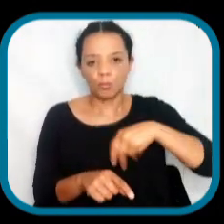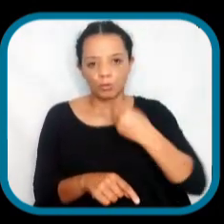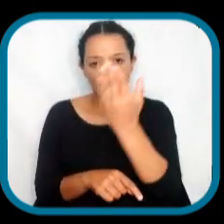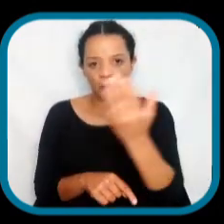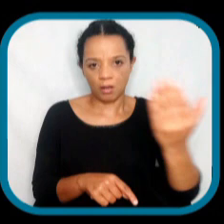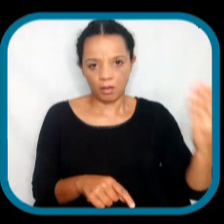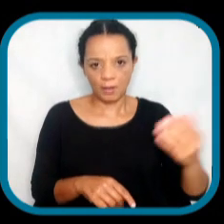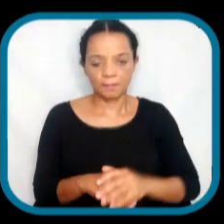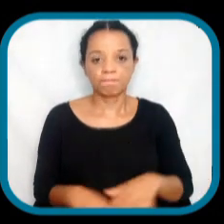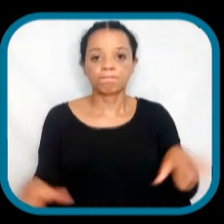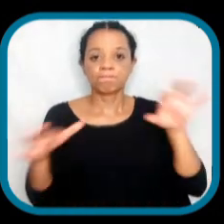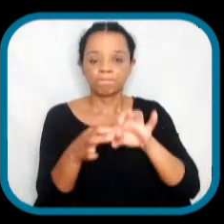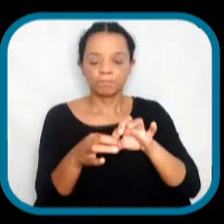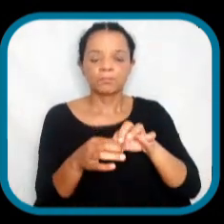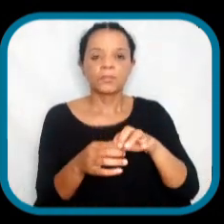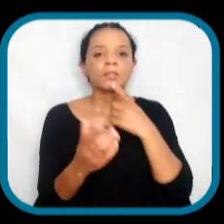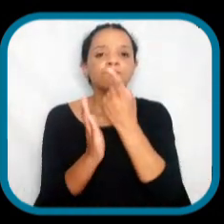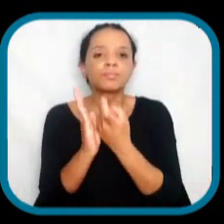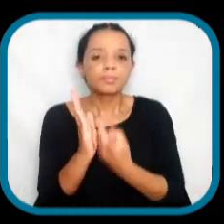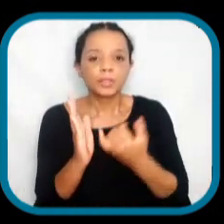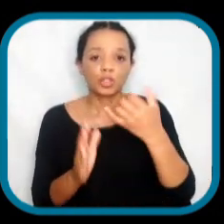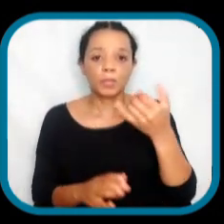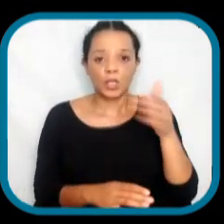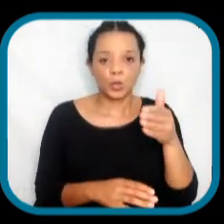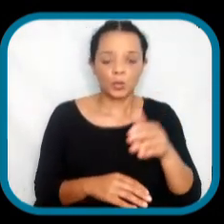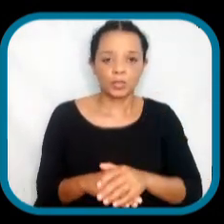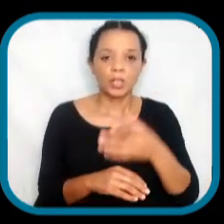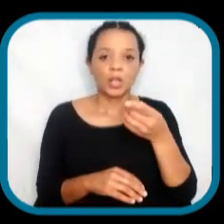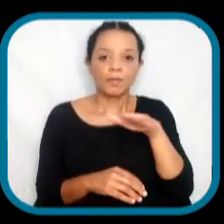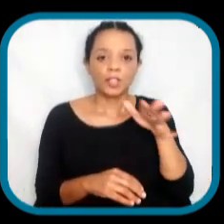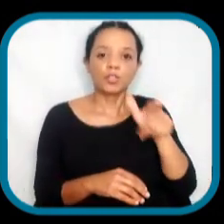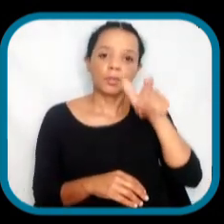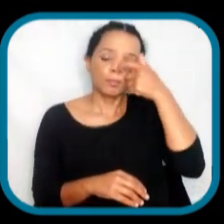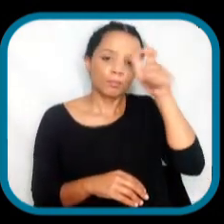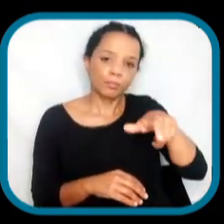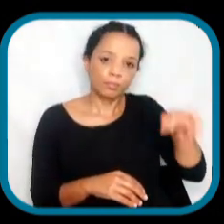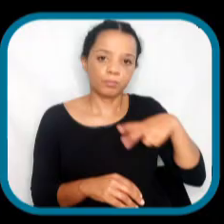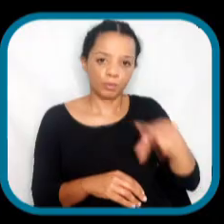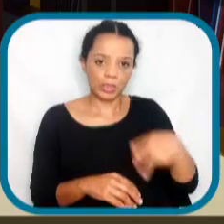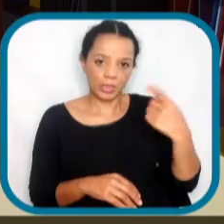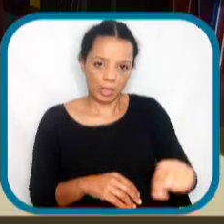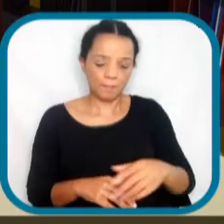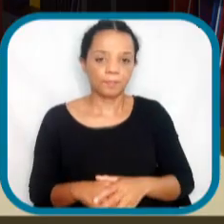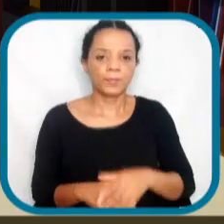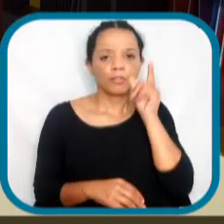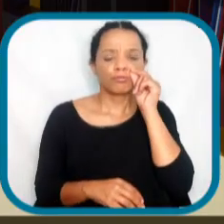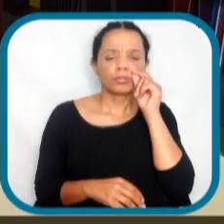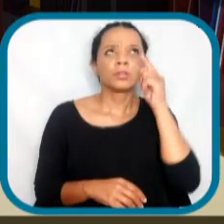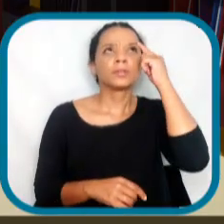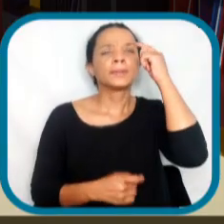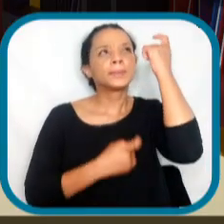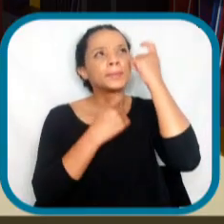mundo. E de acordo com os censos de 2011, 900 mil são portuguesas. O Pedro